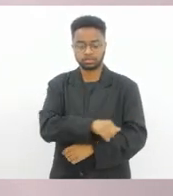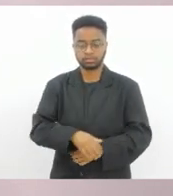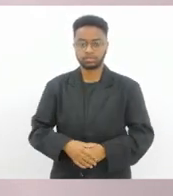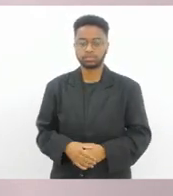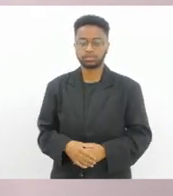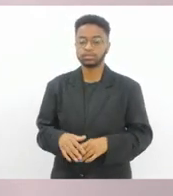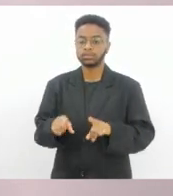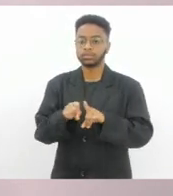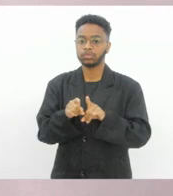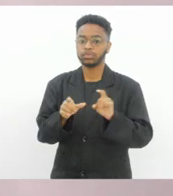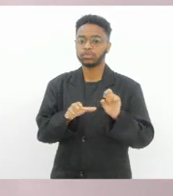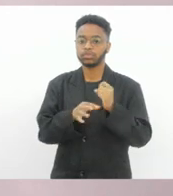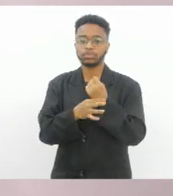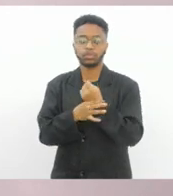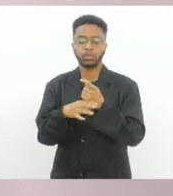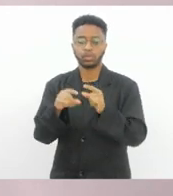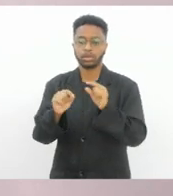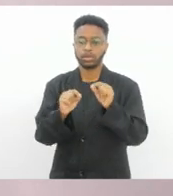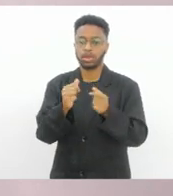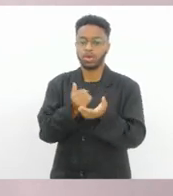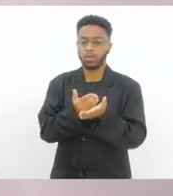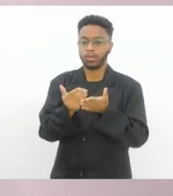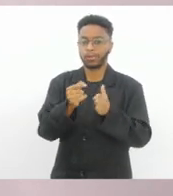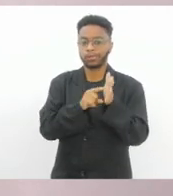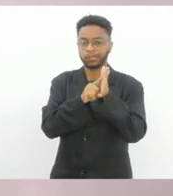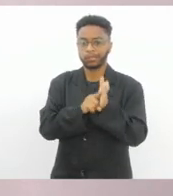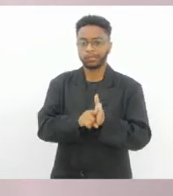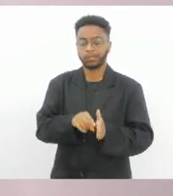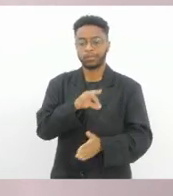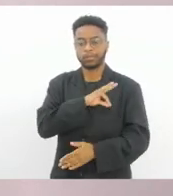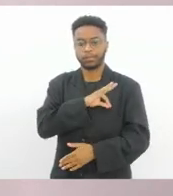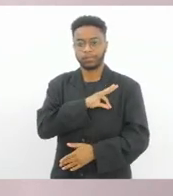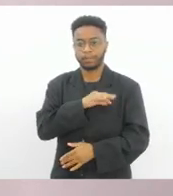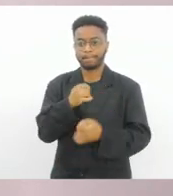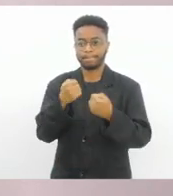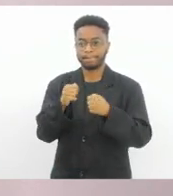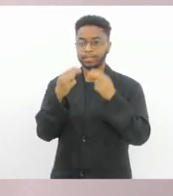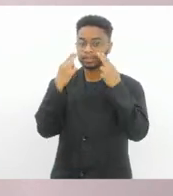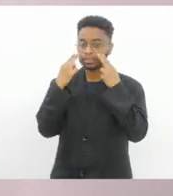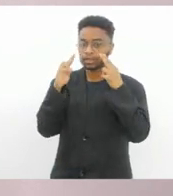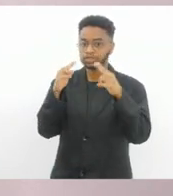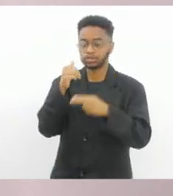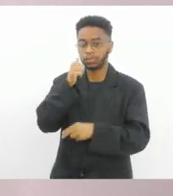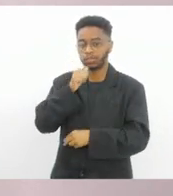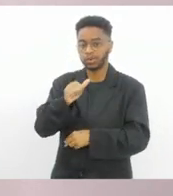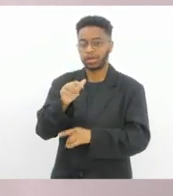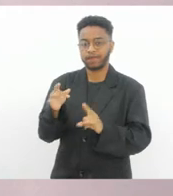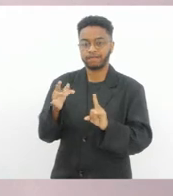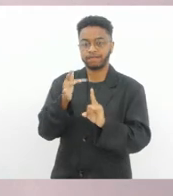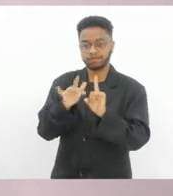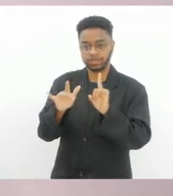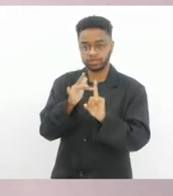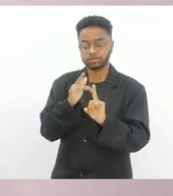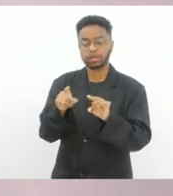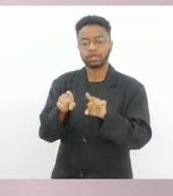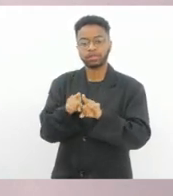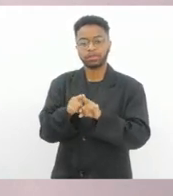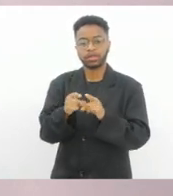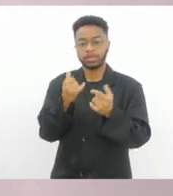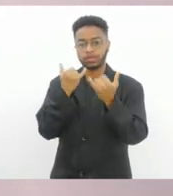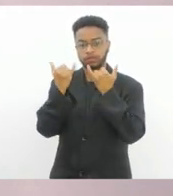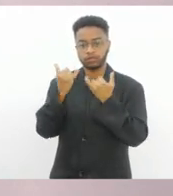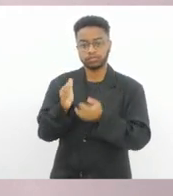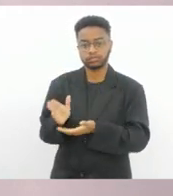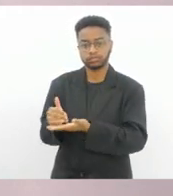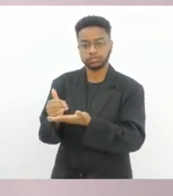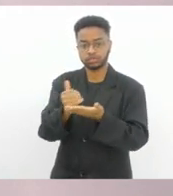que garante que, para o início da investigação policial, o testemunho da mulher vítima e as informações colhidas